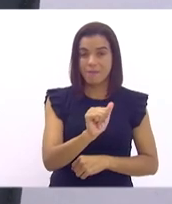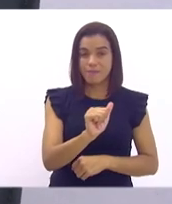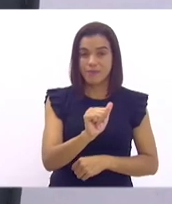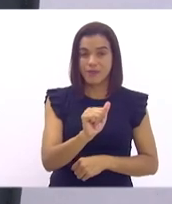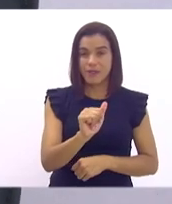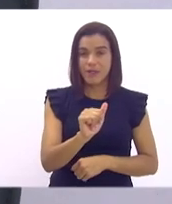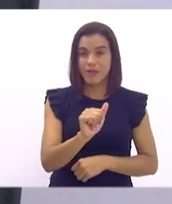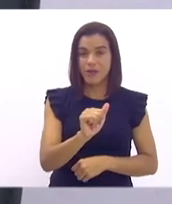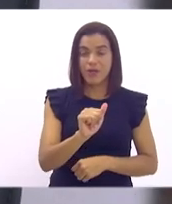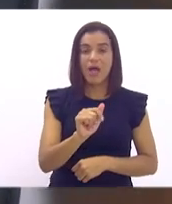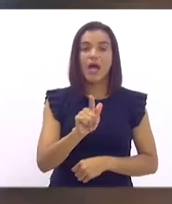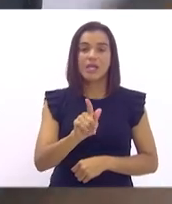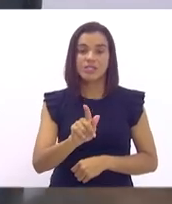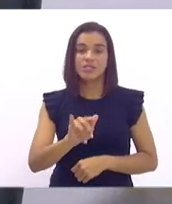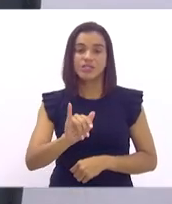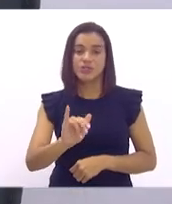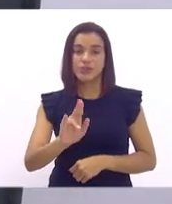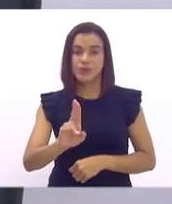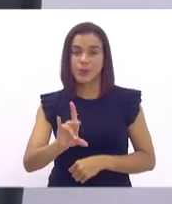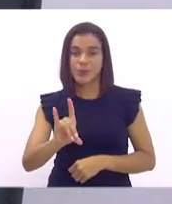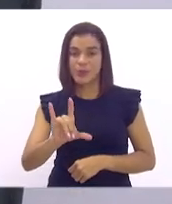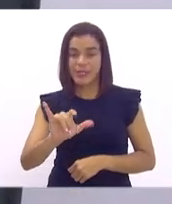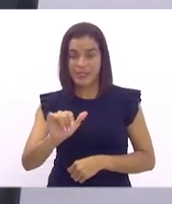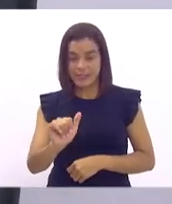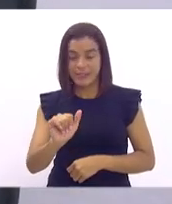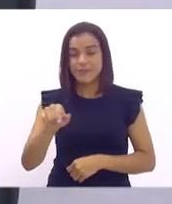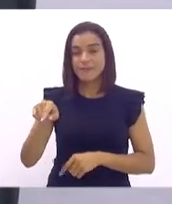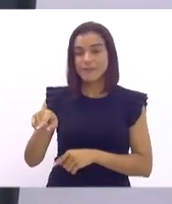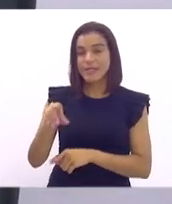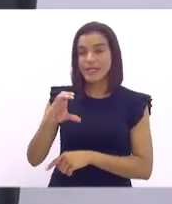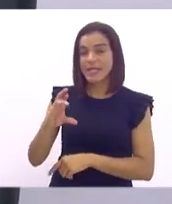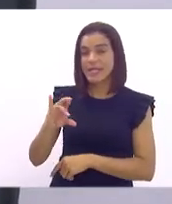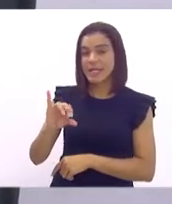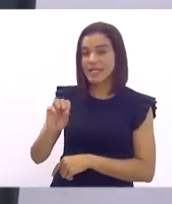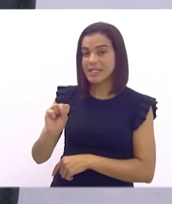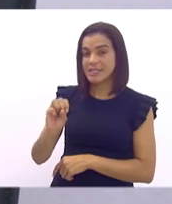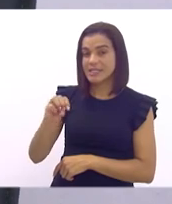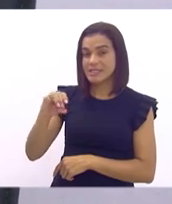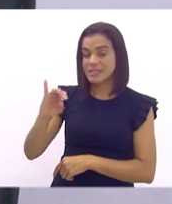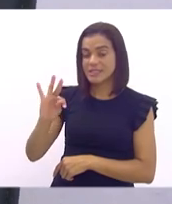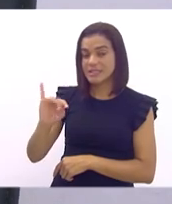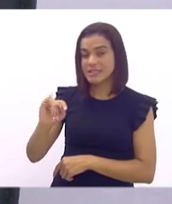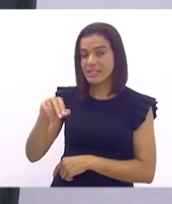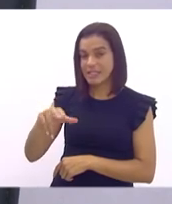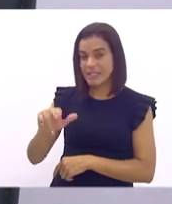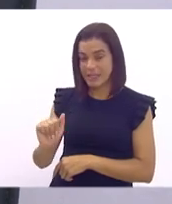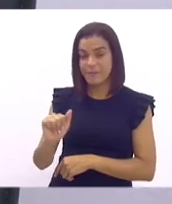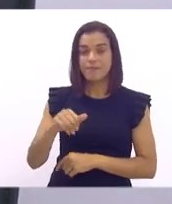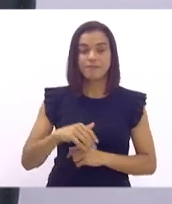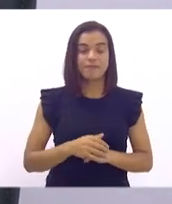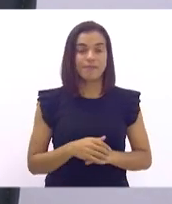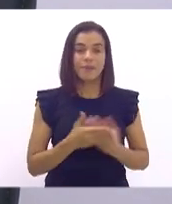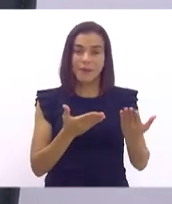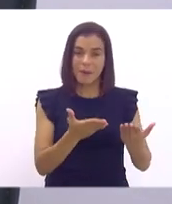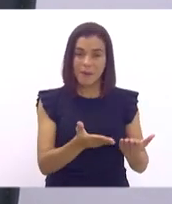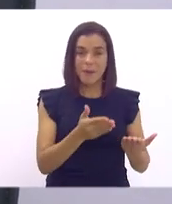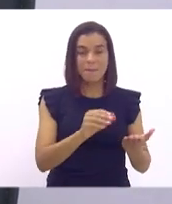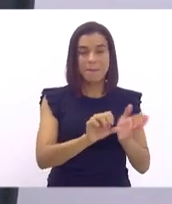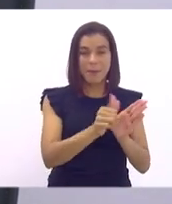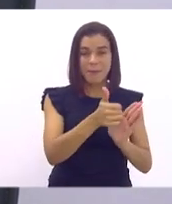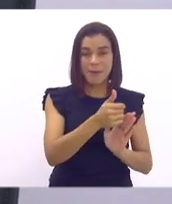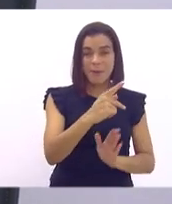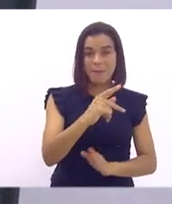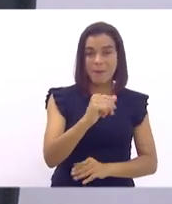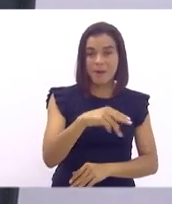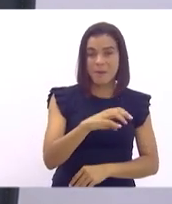Júlia? Júlia. Júlia, ai que lindo. E a doutora Cristina Fernandes. Então, doutora Pâmela, para suas considerações, a senhora